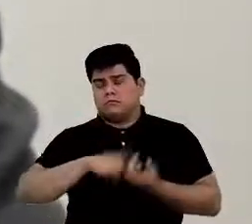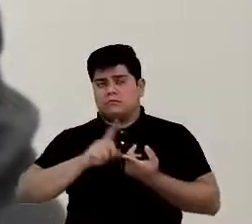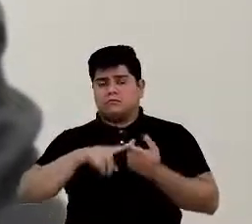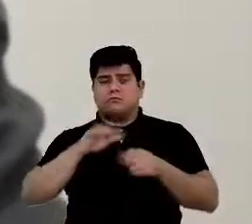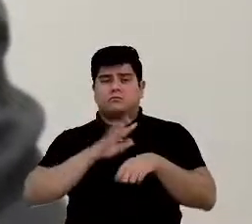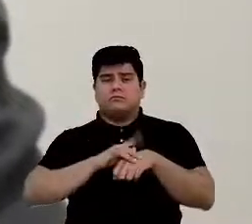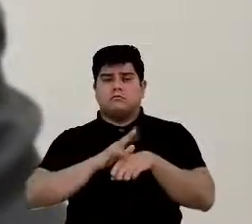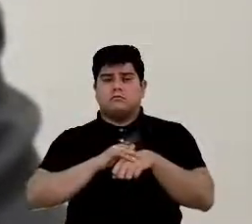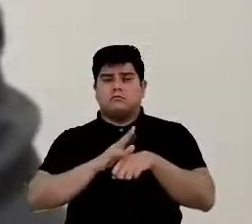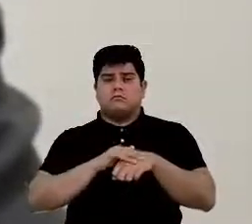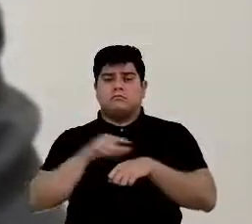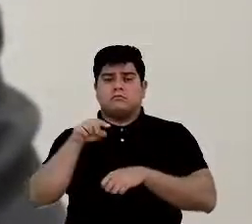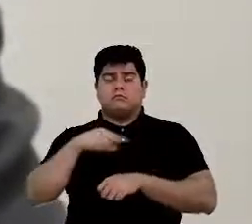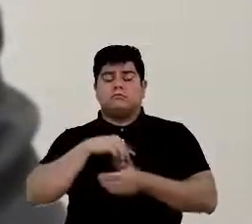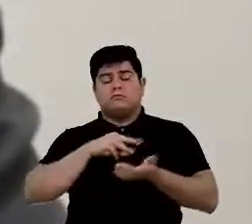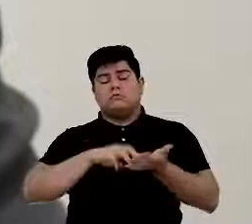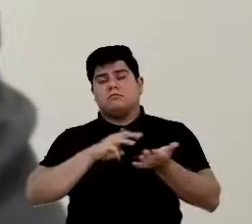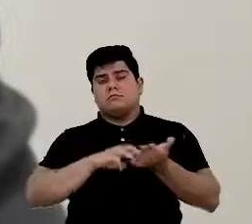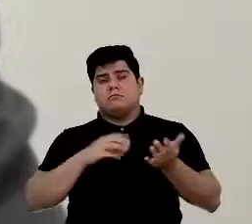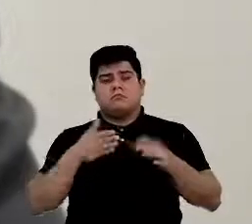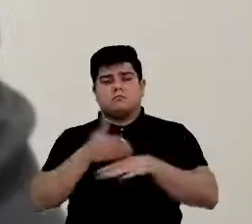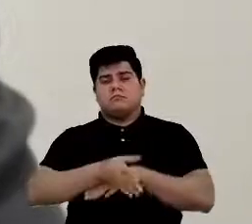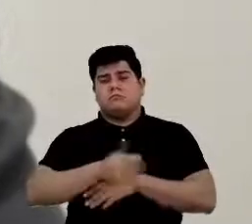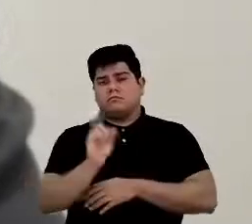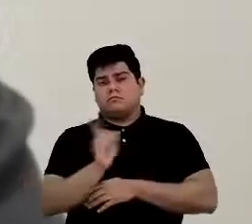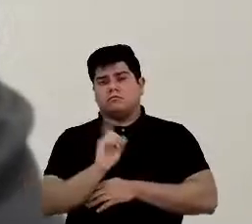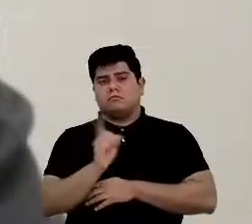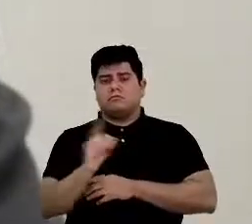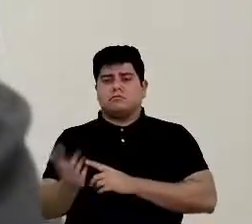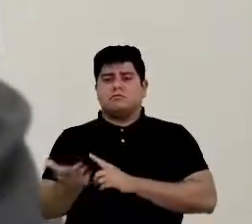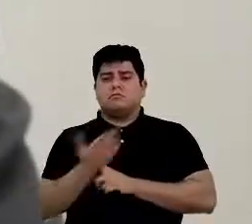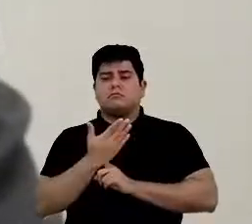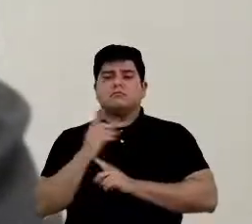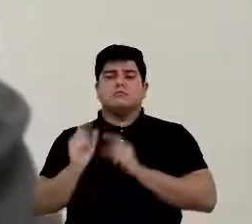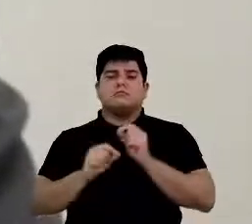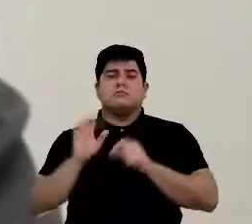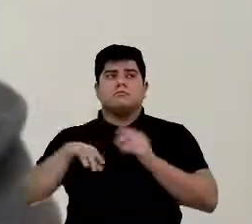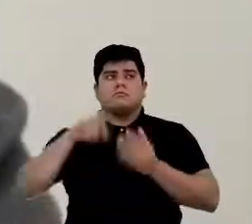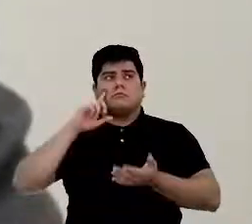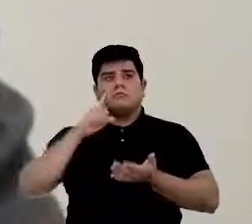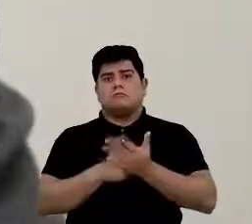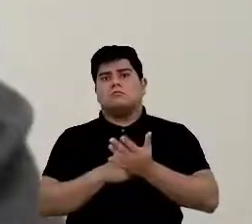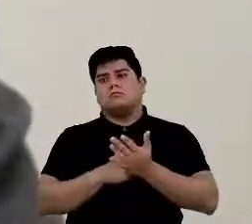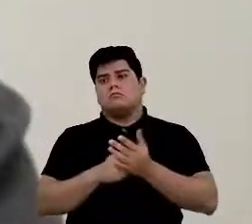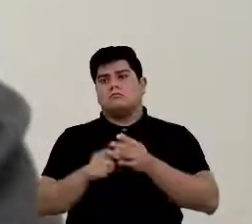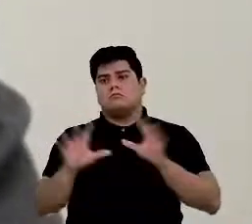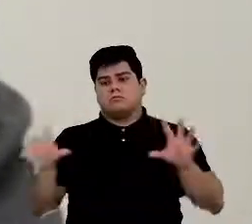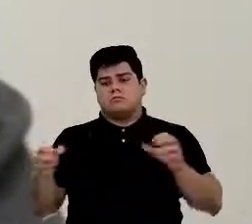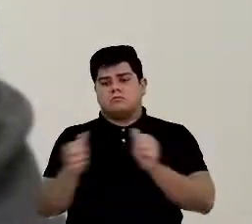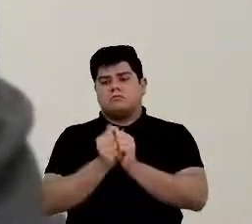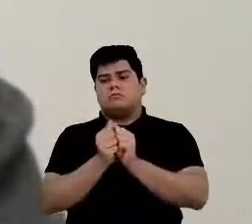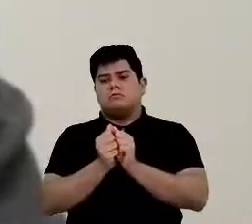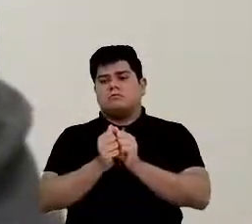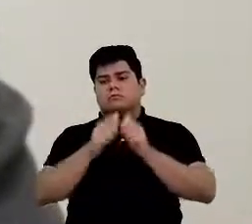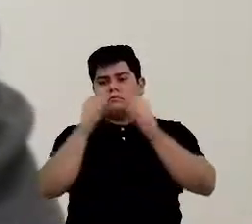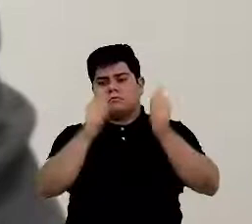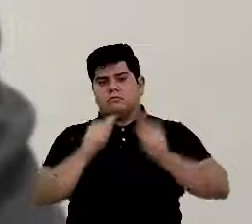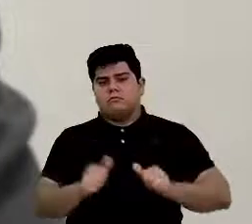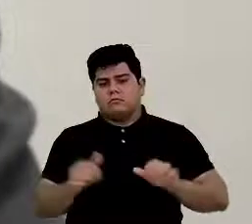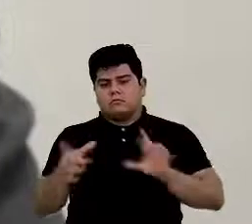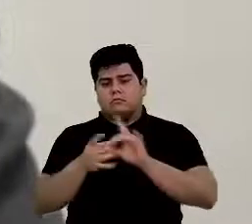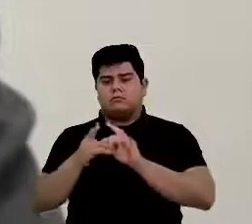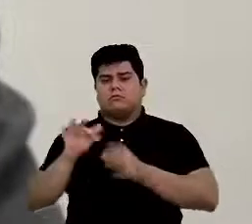risco maior, os métodos não invasivos auxiliam a gente muitas vezes a tomar decisão, porque juntam anatomia com